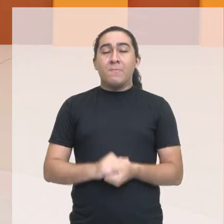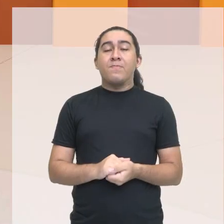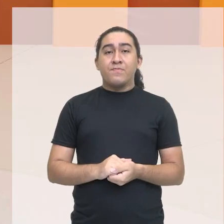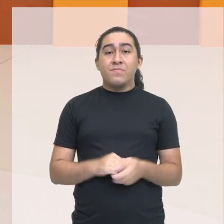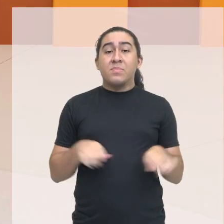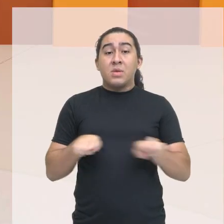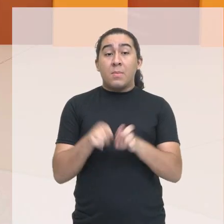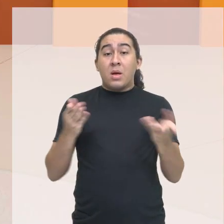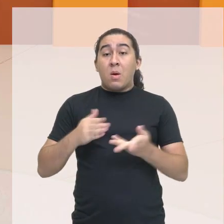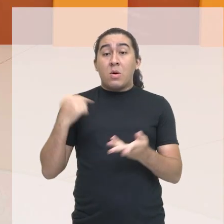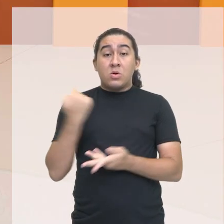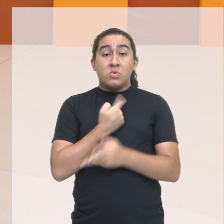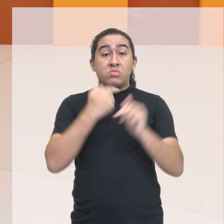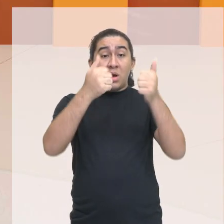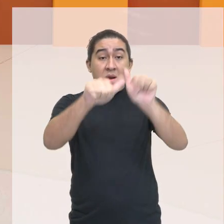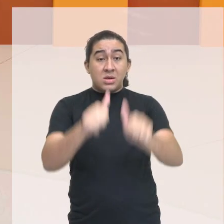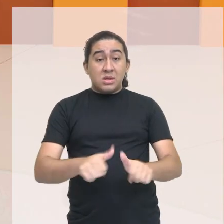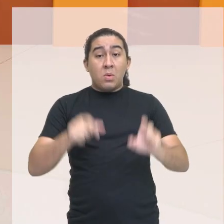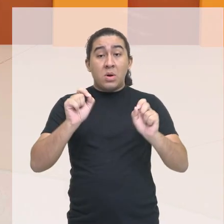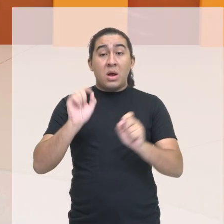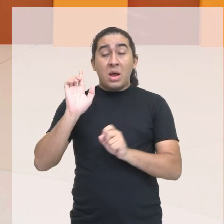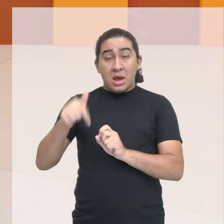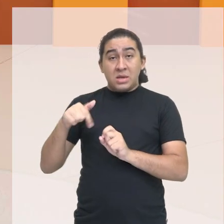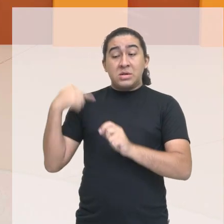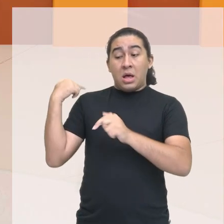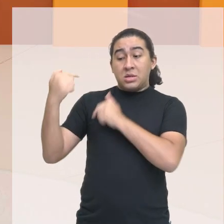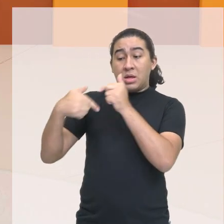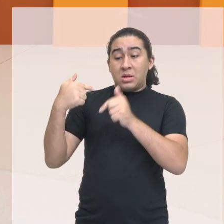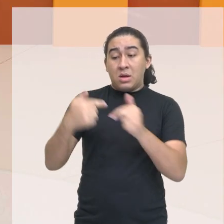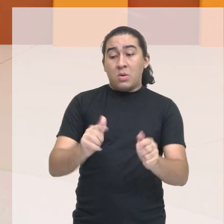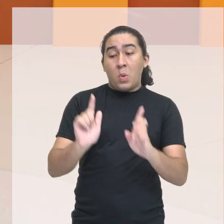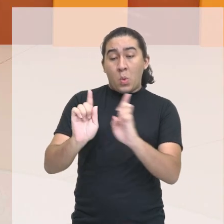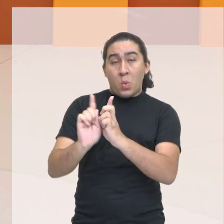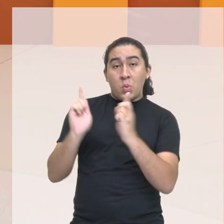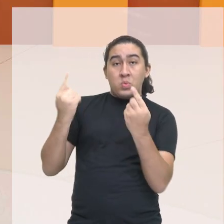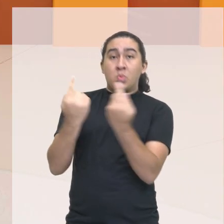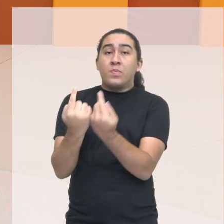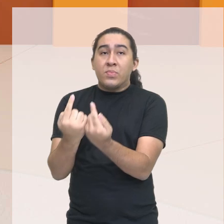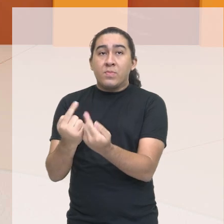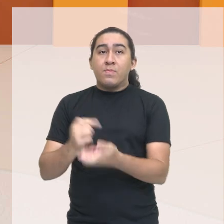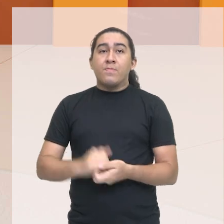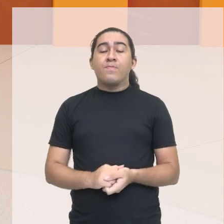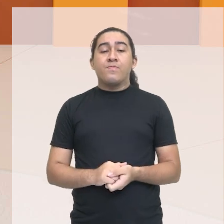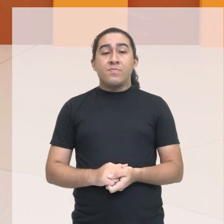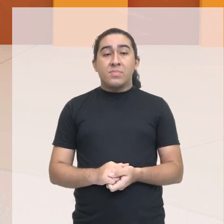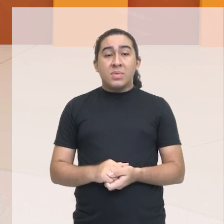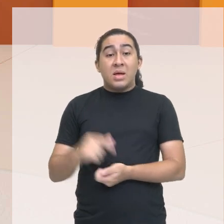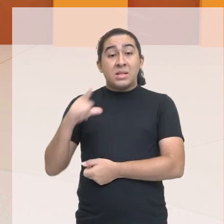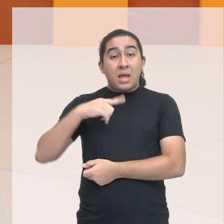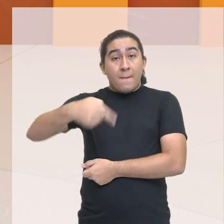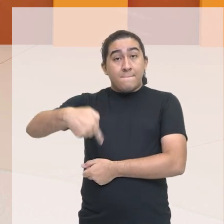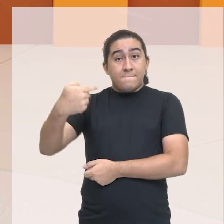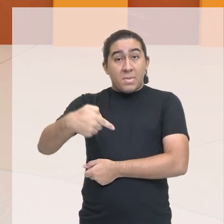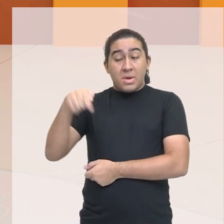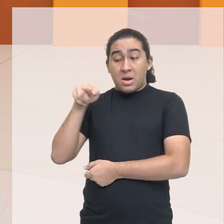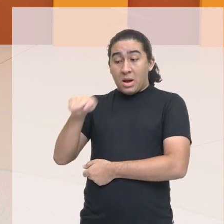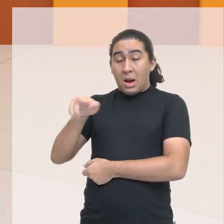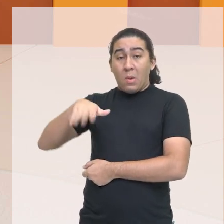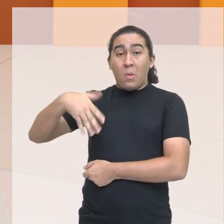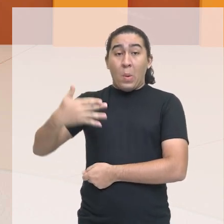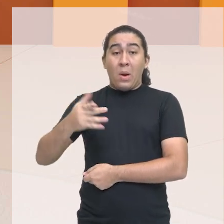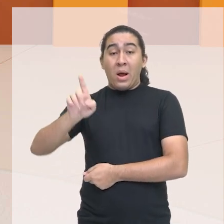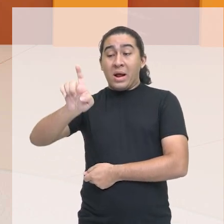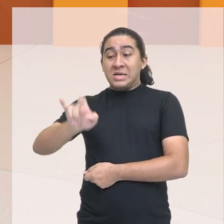agora verificar, né, essas dinastias, tá bom? Você tem a primeira dinastia, que